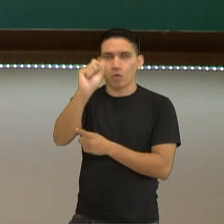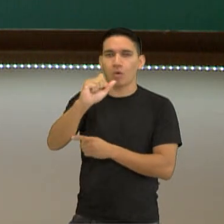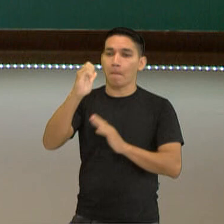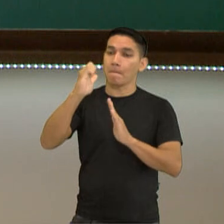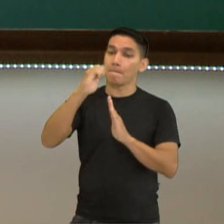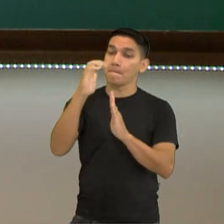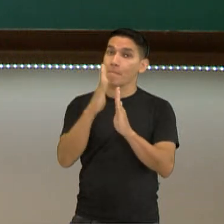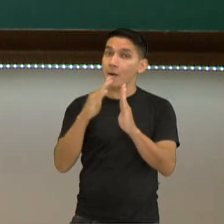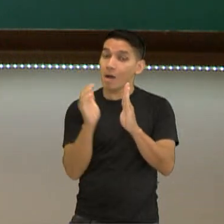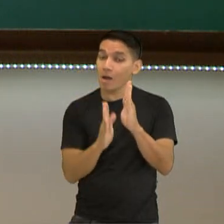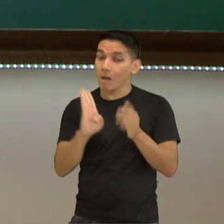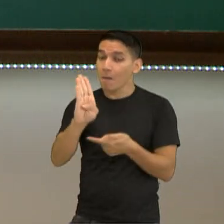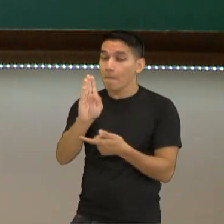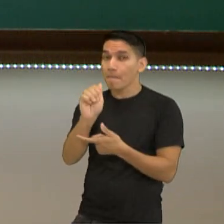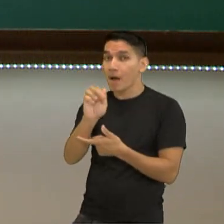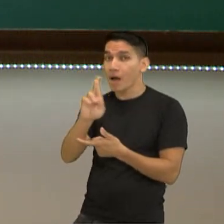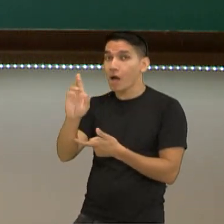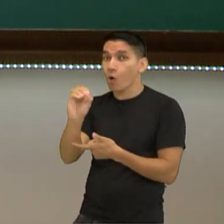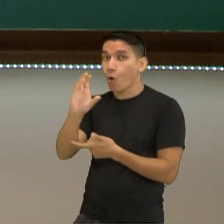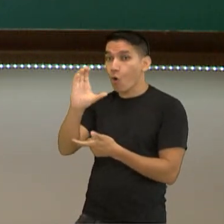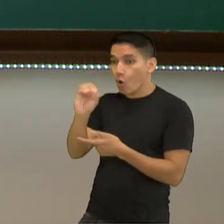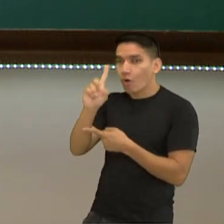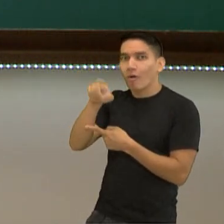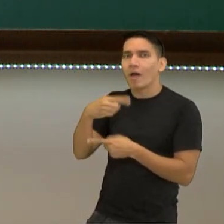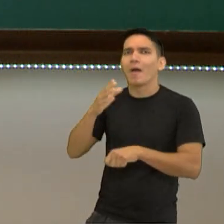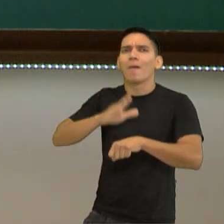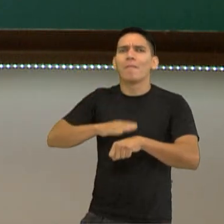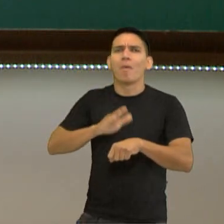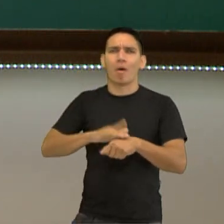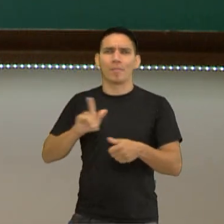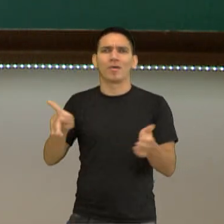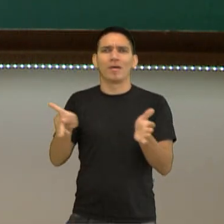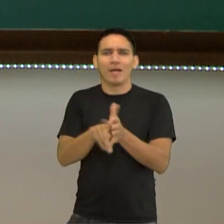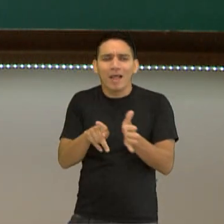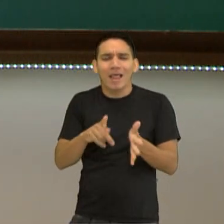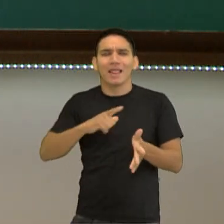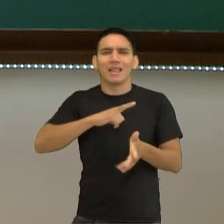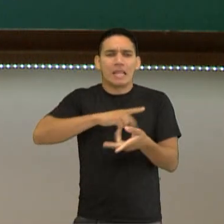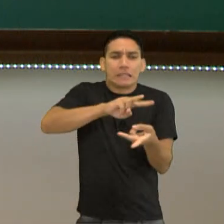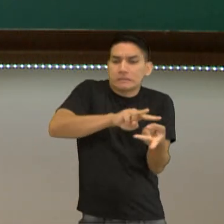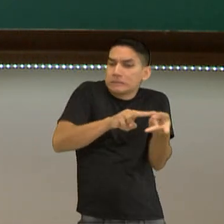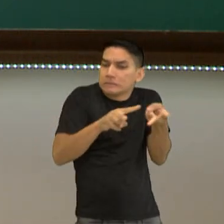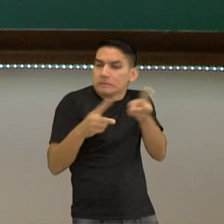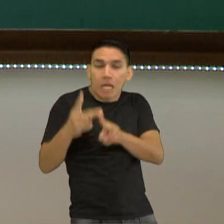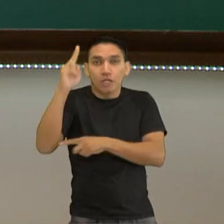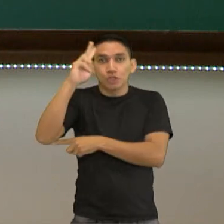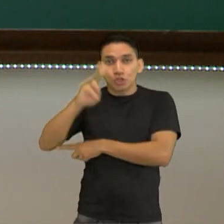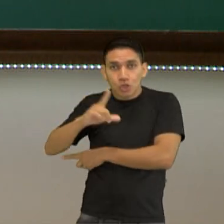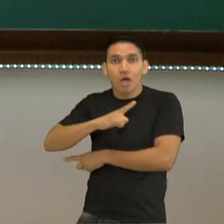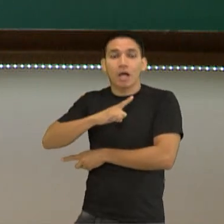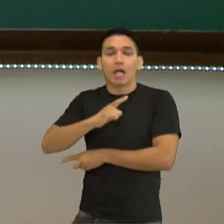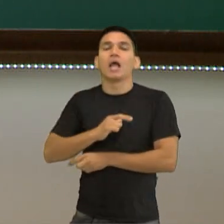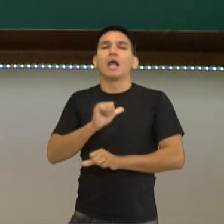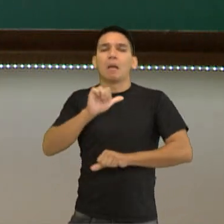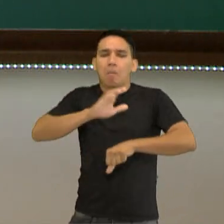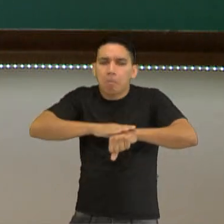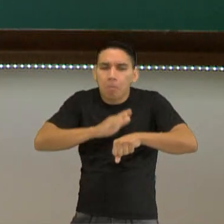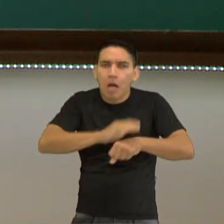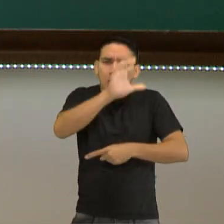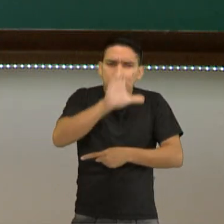momento transitório, o momento da Inquisição, o momento que a gente precisa que a igreja